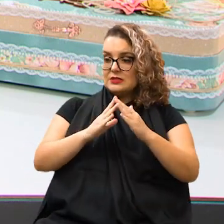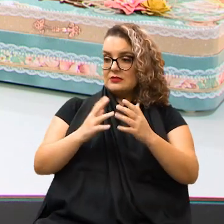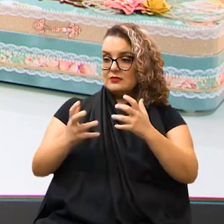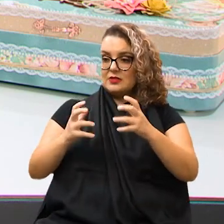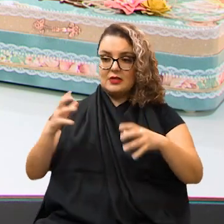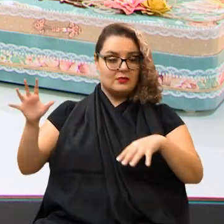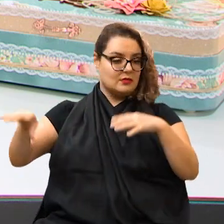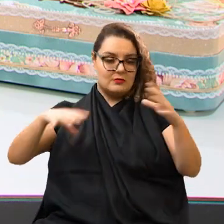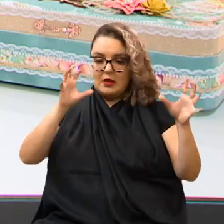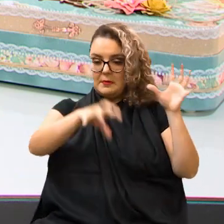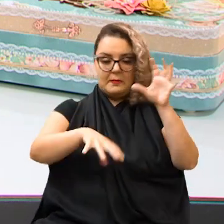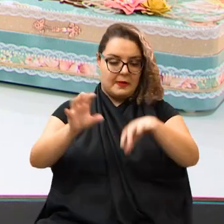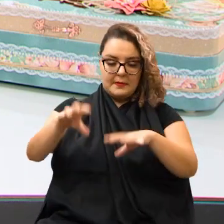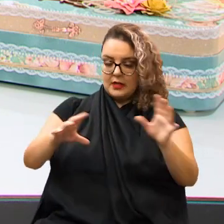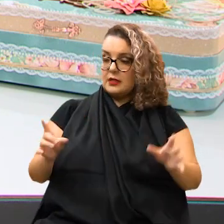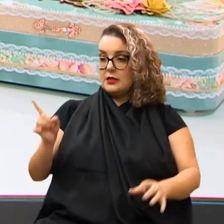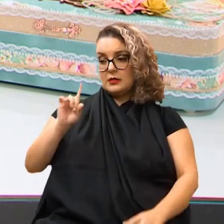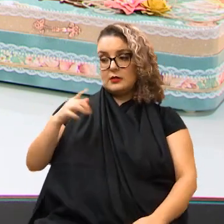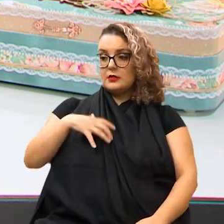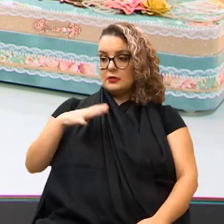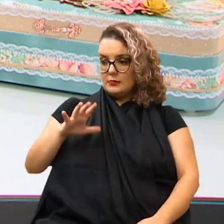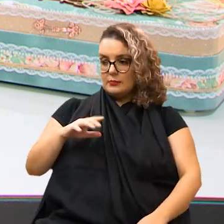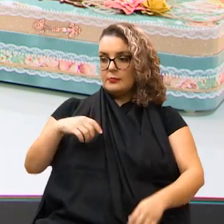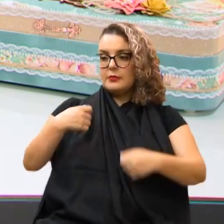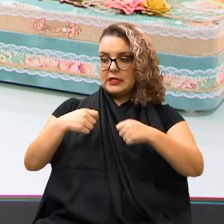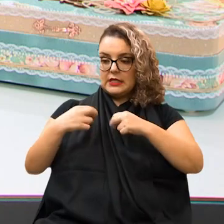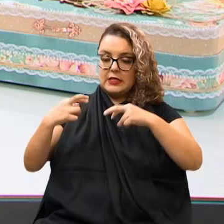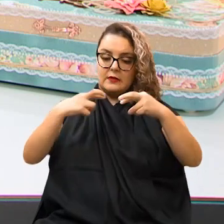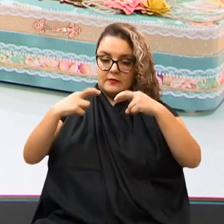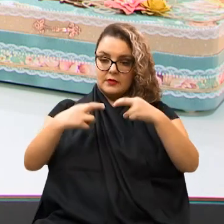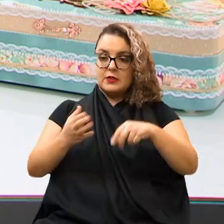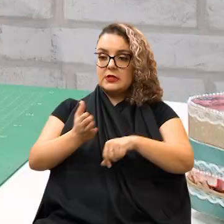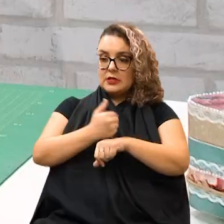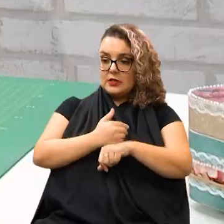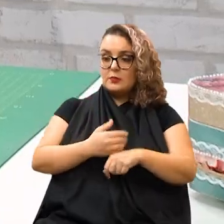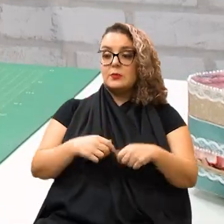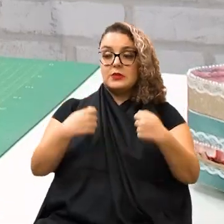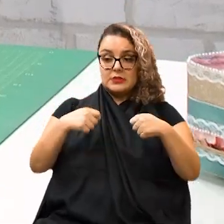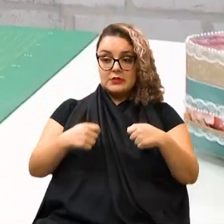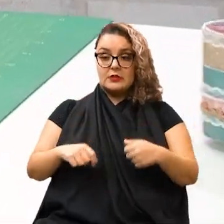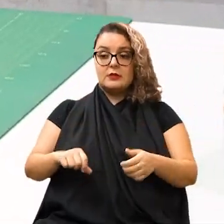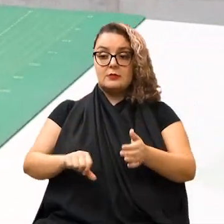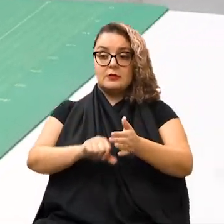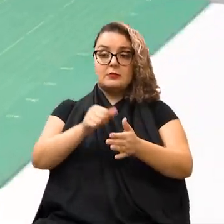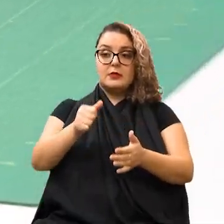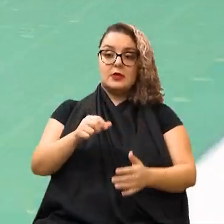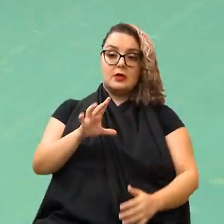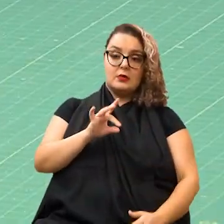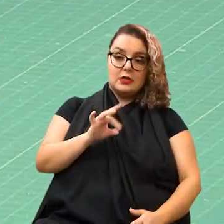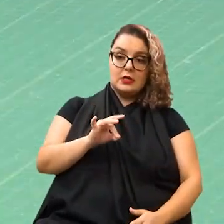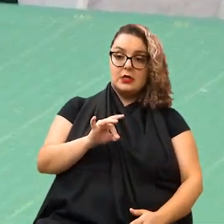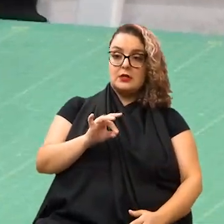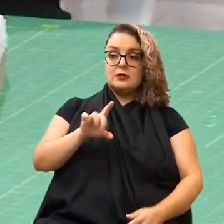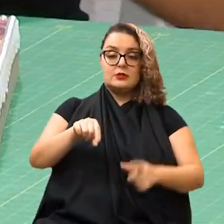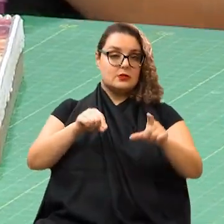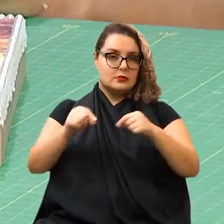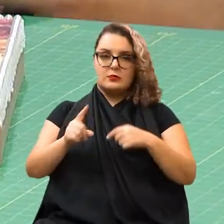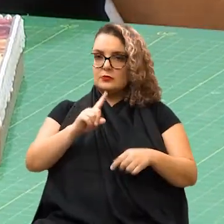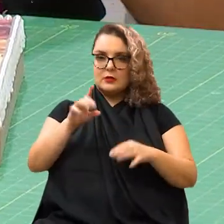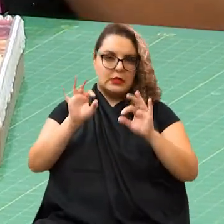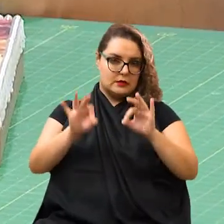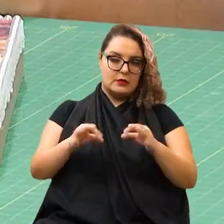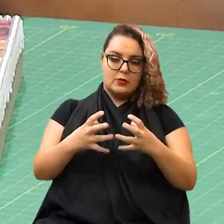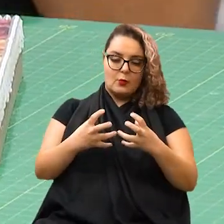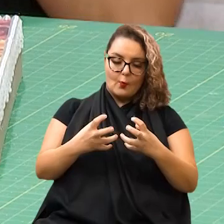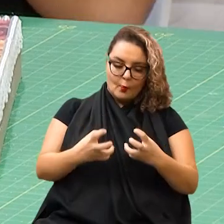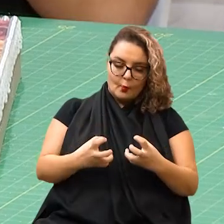vai querer ir no desespero, já colando, e não é assim. Dá pra visualizar. Dá. E tem gente que coloca primeiro a cola quente e depois vai escolher as flores. Não vai dar certo,